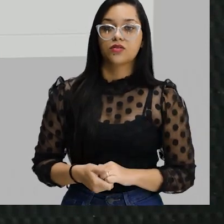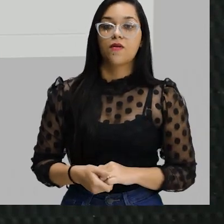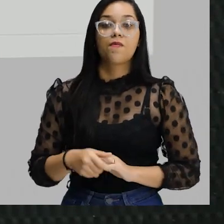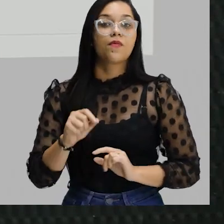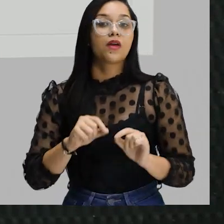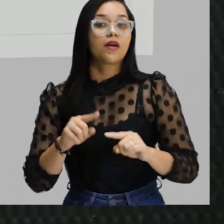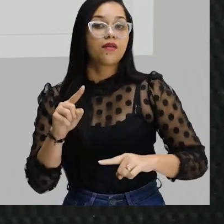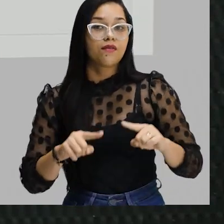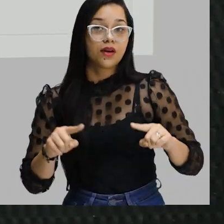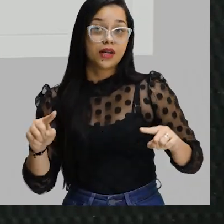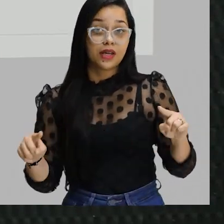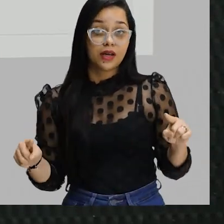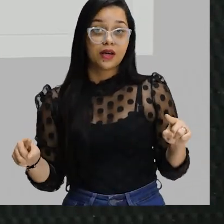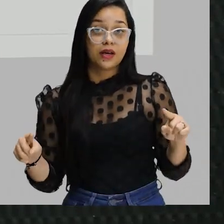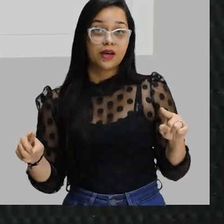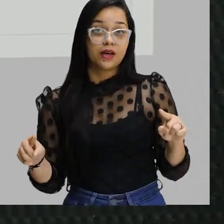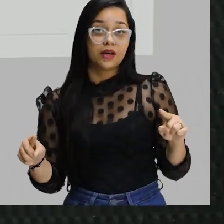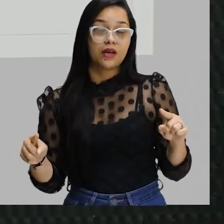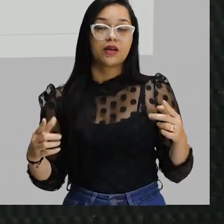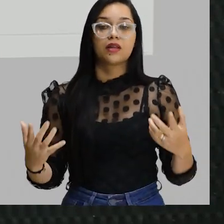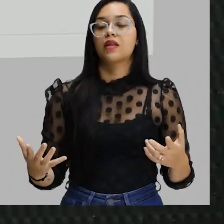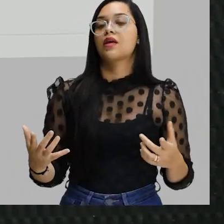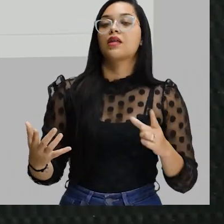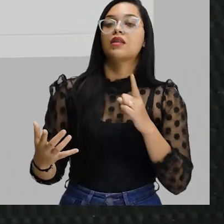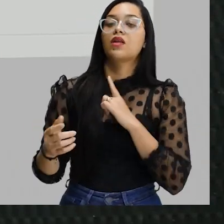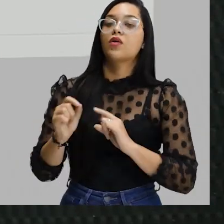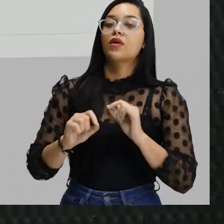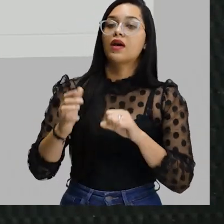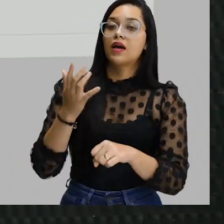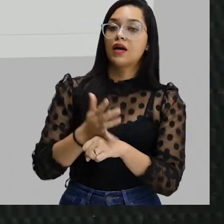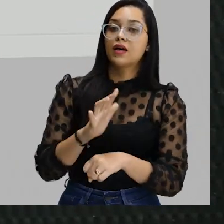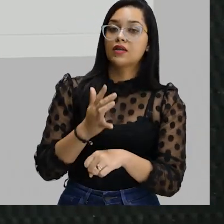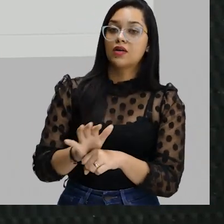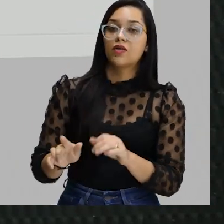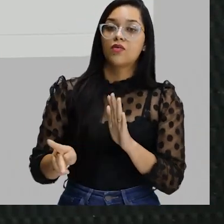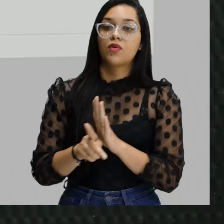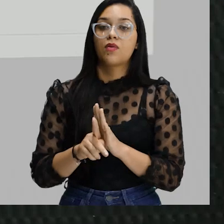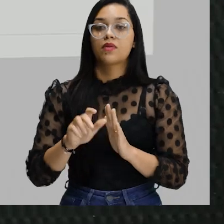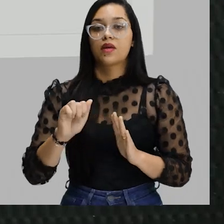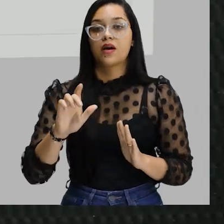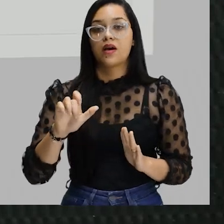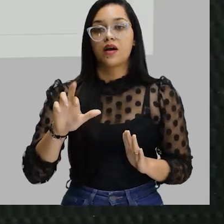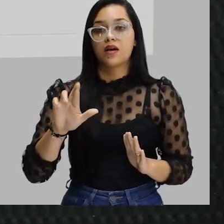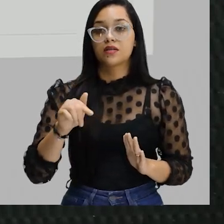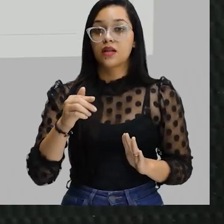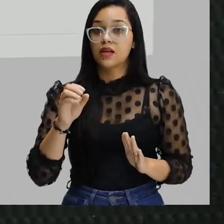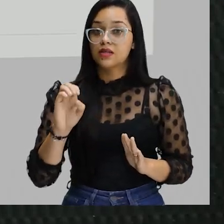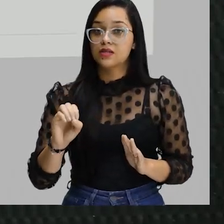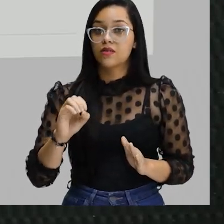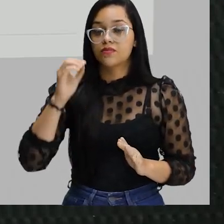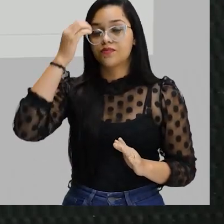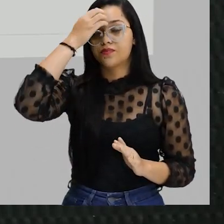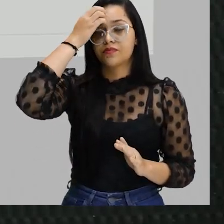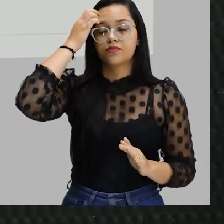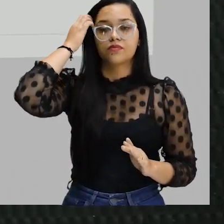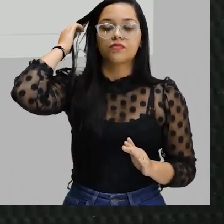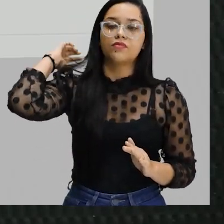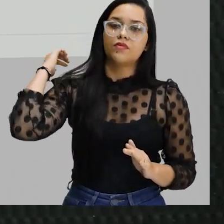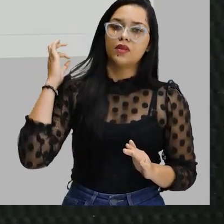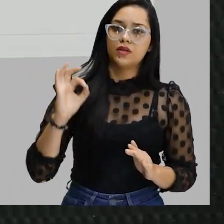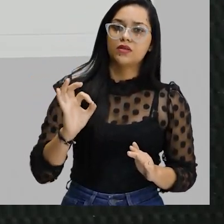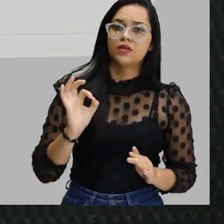ela vai variar graças à ação da aceleração.